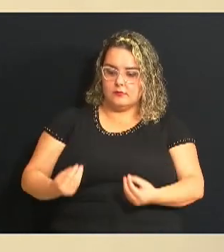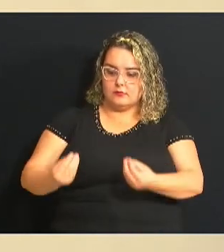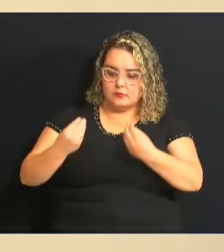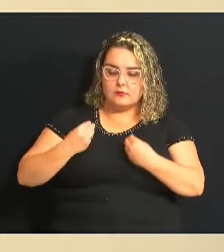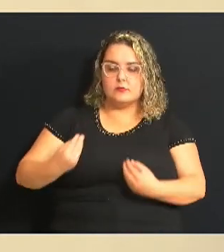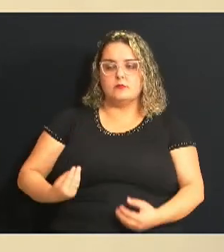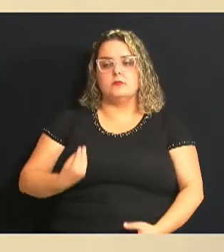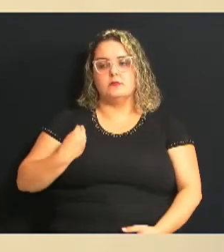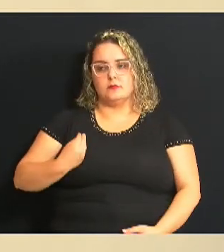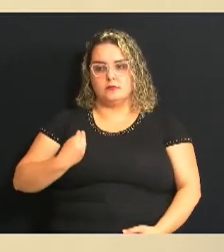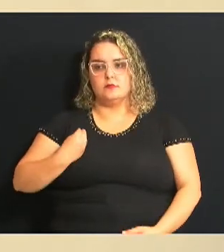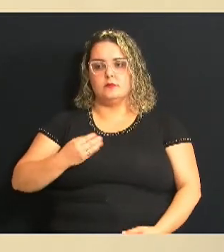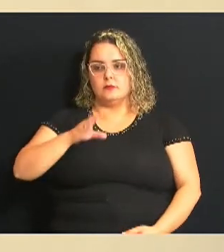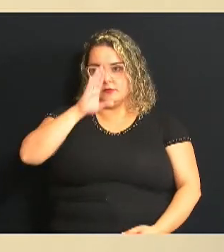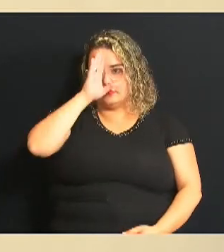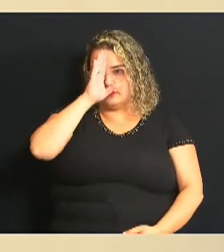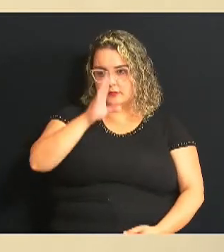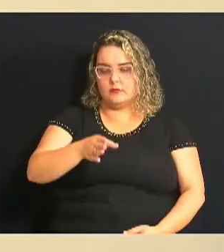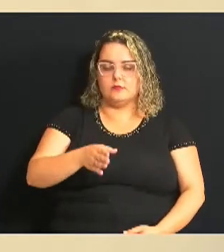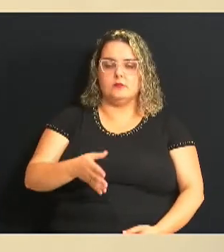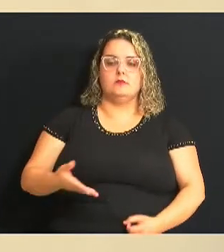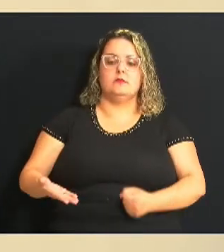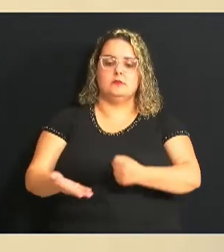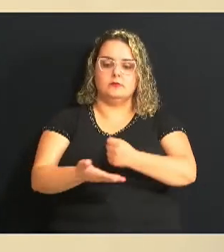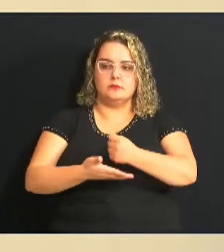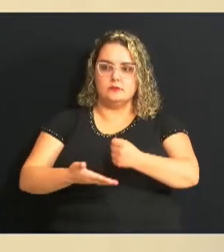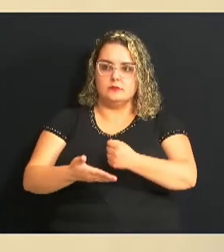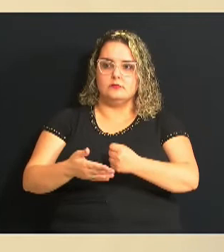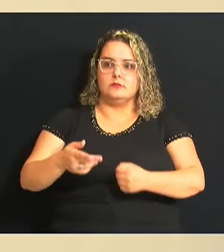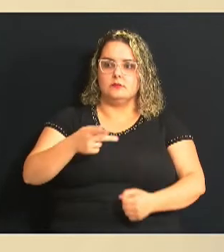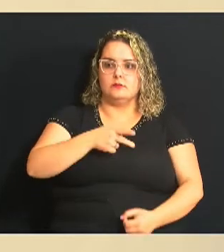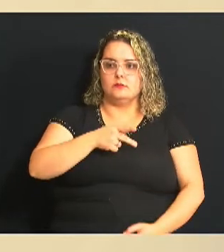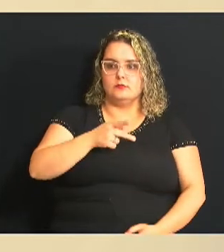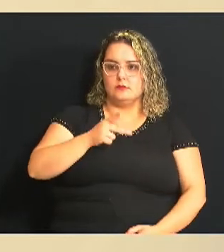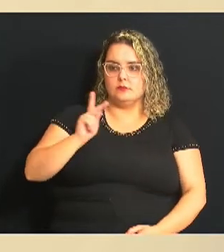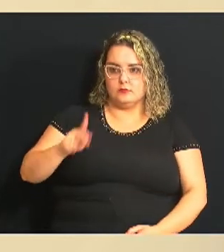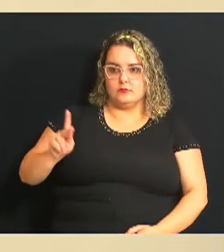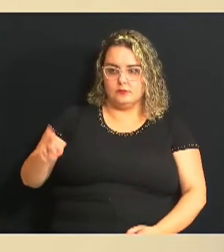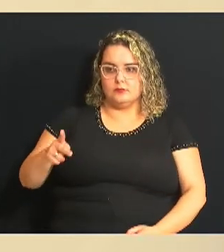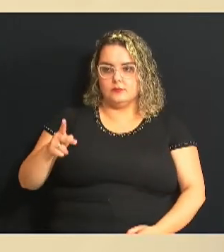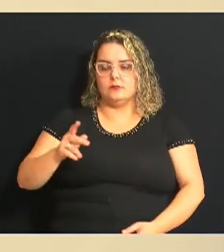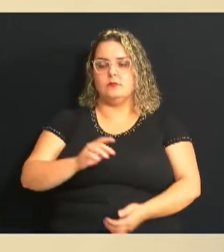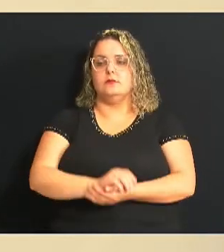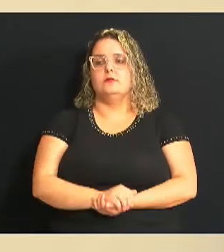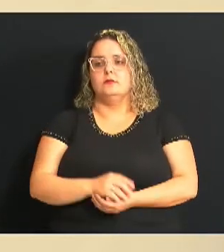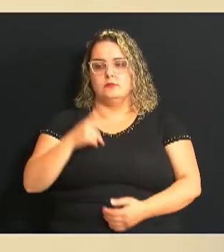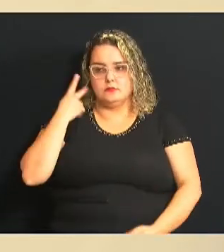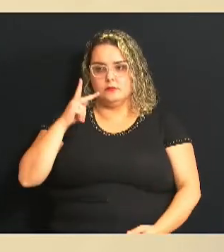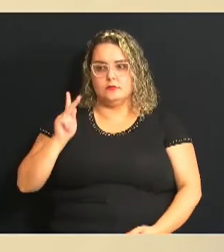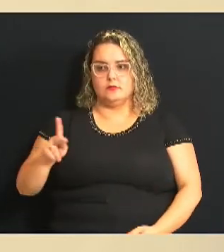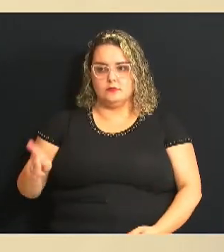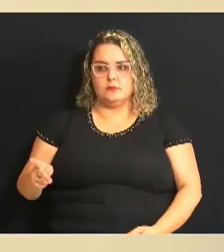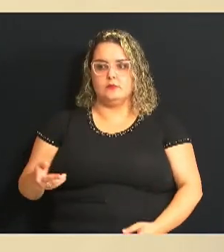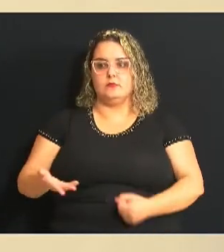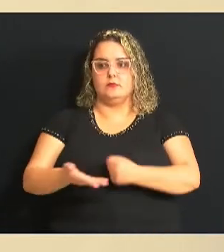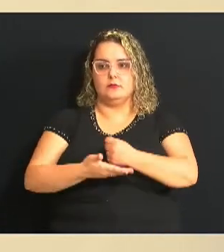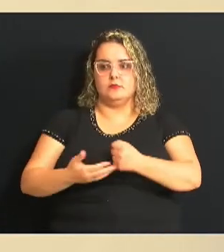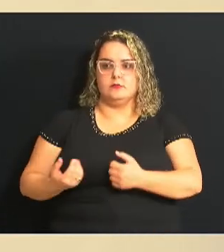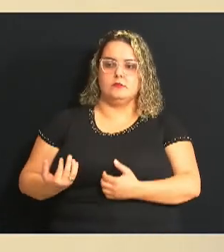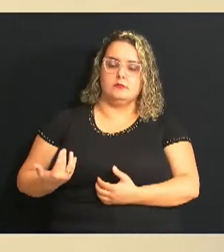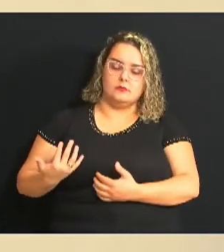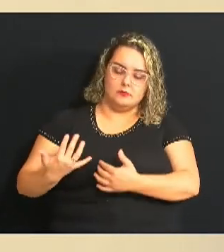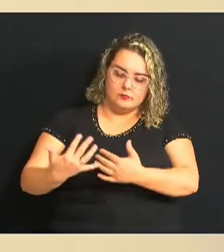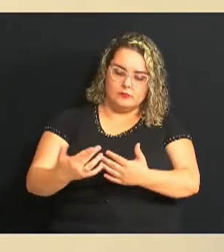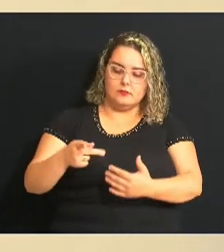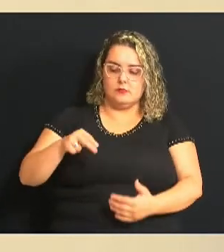e princípios, professor Alberto, que eu tenho carregado comigo até hoje,